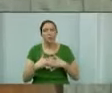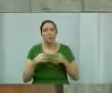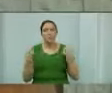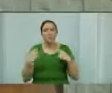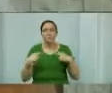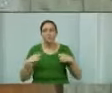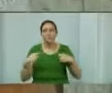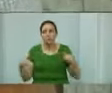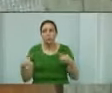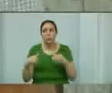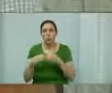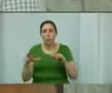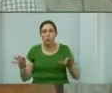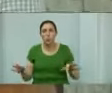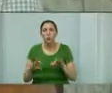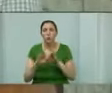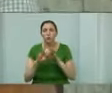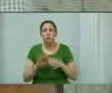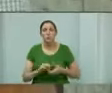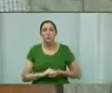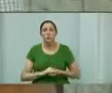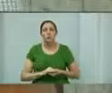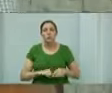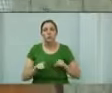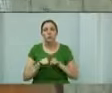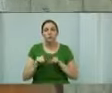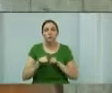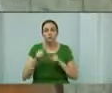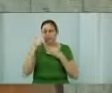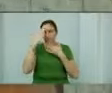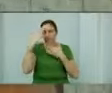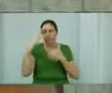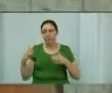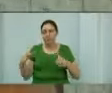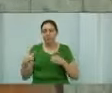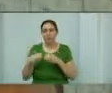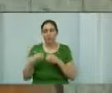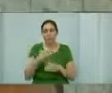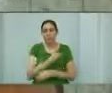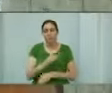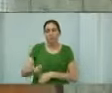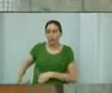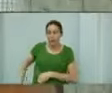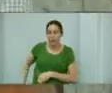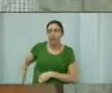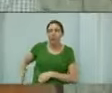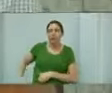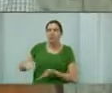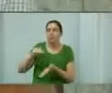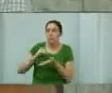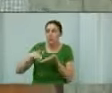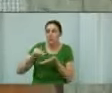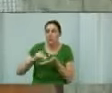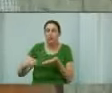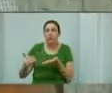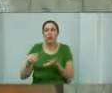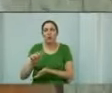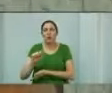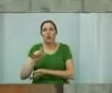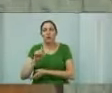coisas andem. Então, nosso muito obrigado. Quero agradecer aqui a nossa equipe de governo, todos os secretários que aqui, a secretária